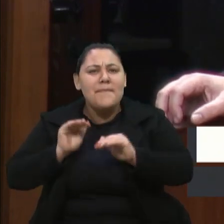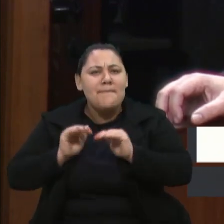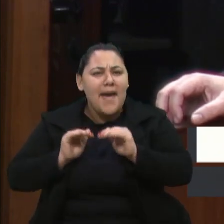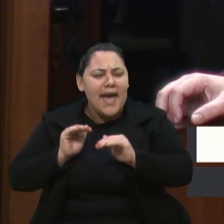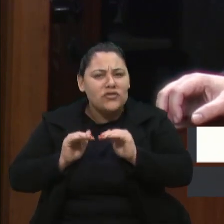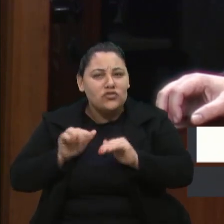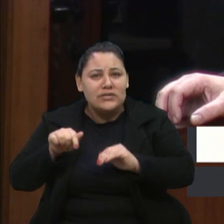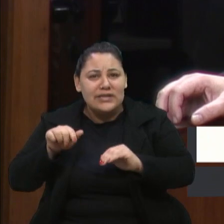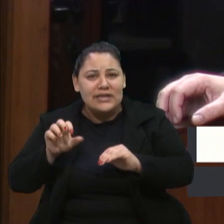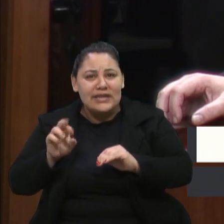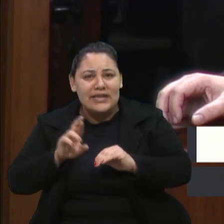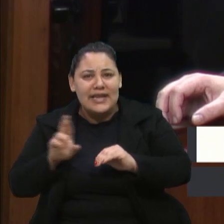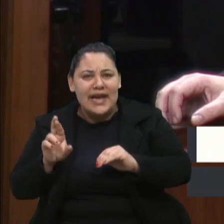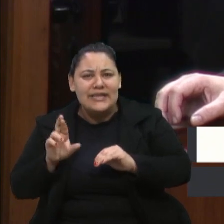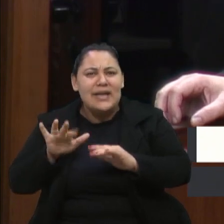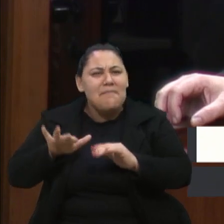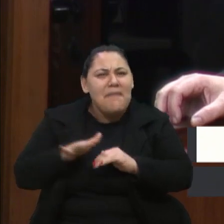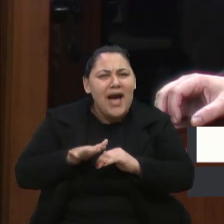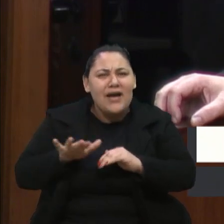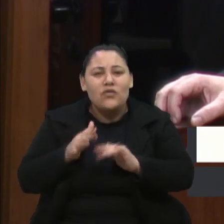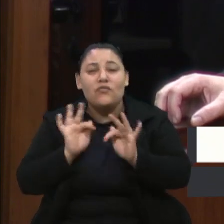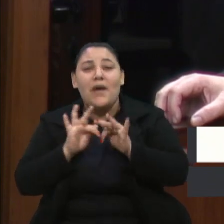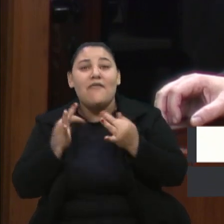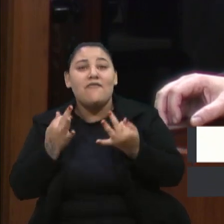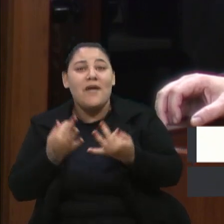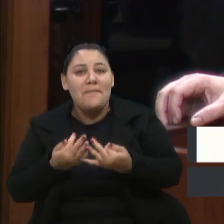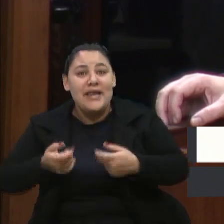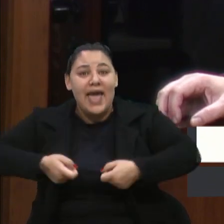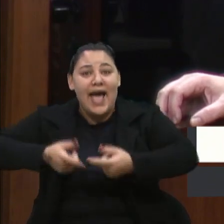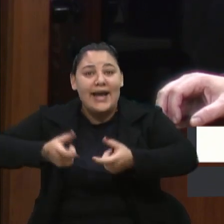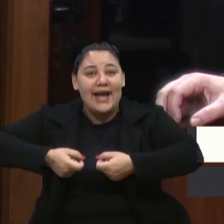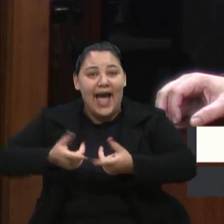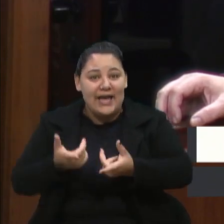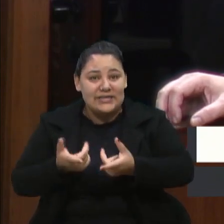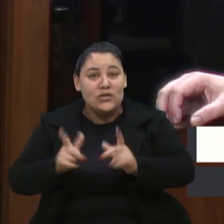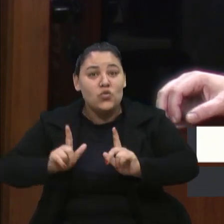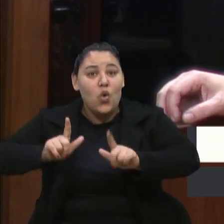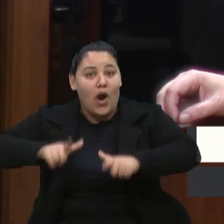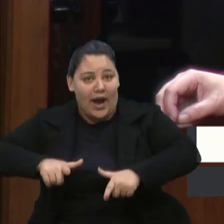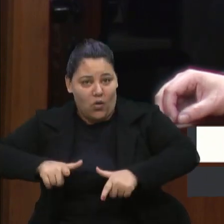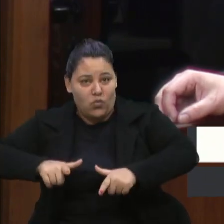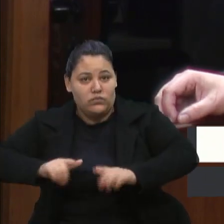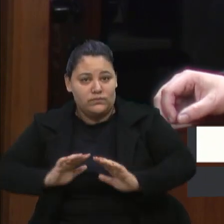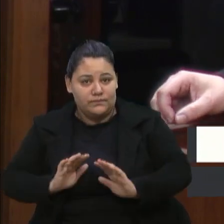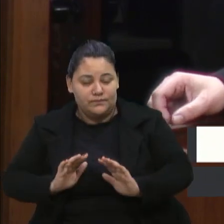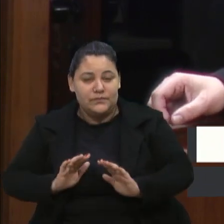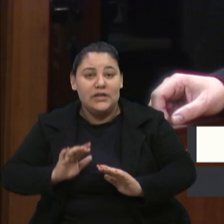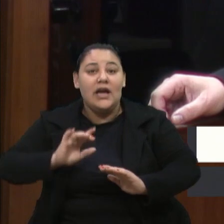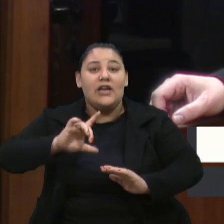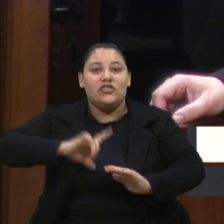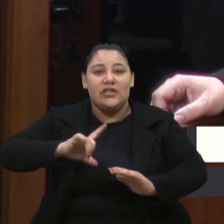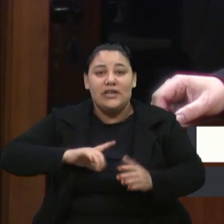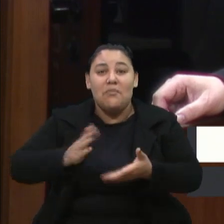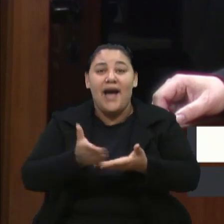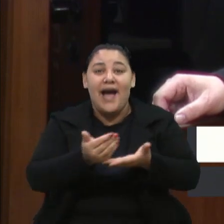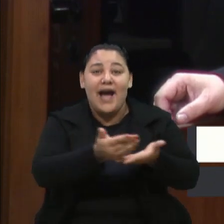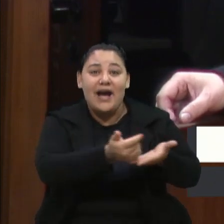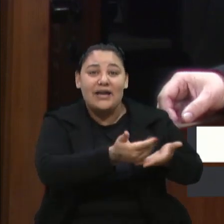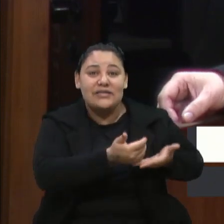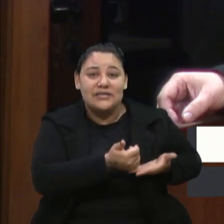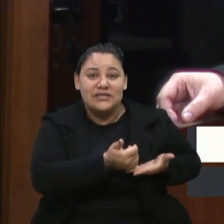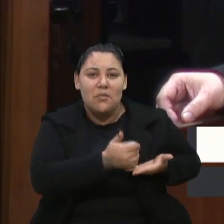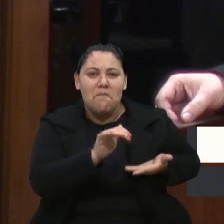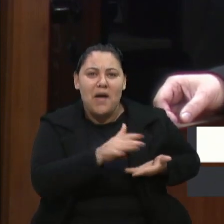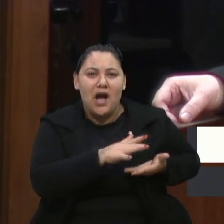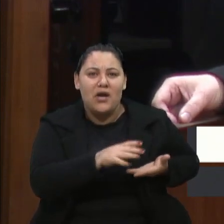valor médio que uma família, um consumidor, vai gastar em determinado local. Teríamos uma arrecadação na casa